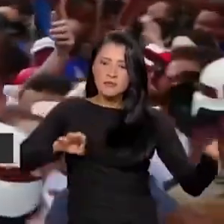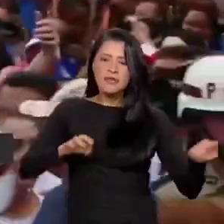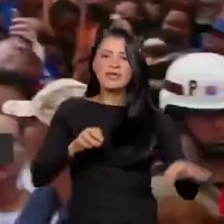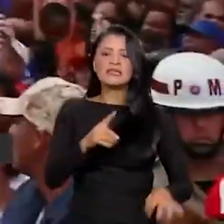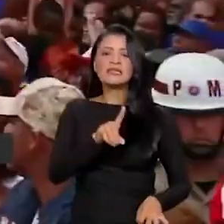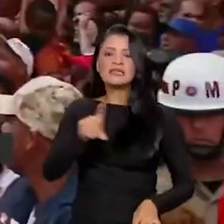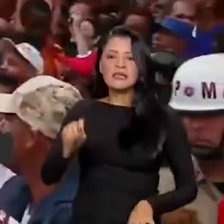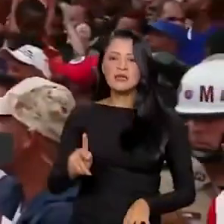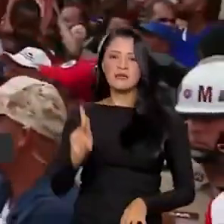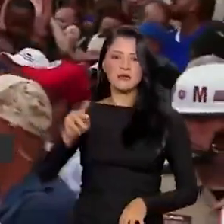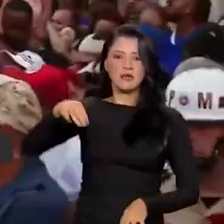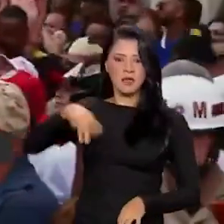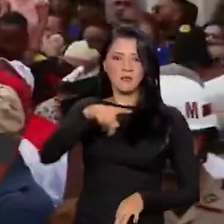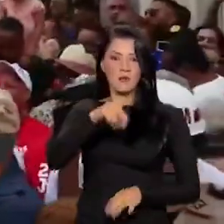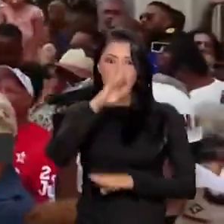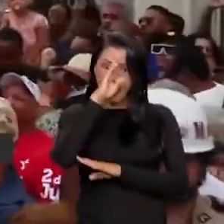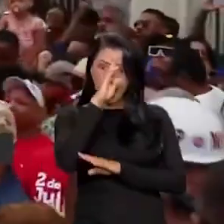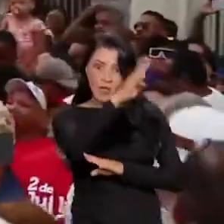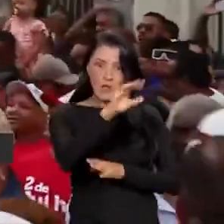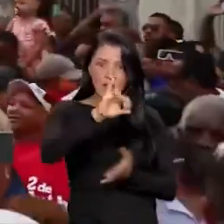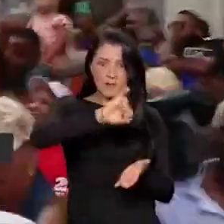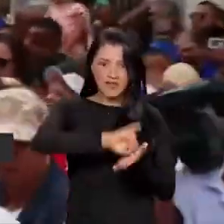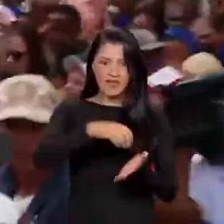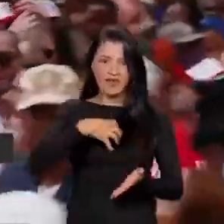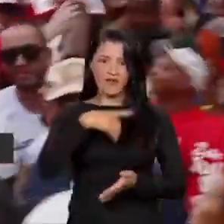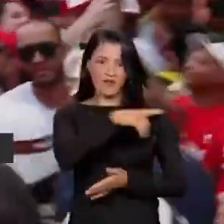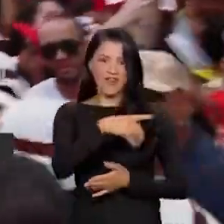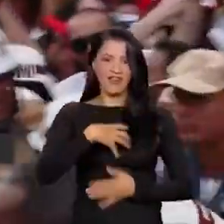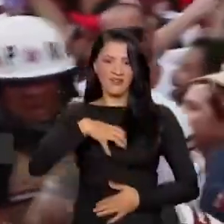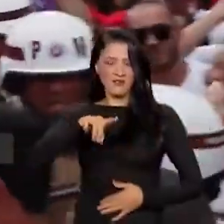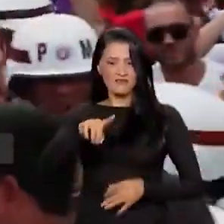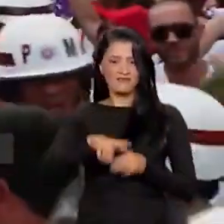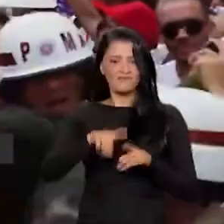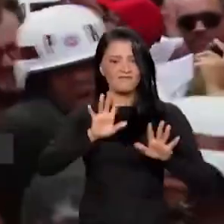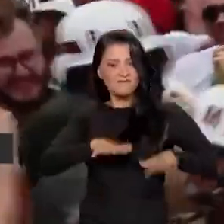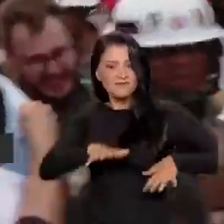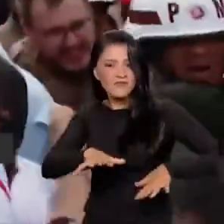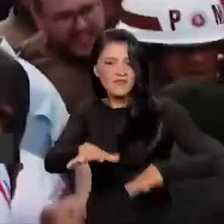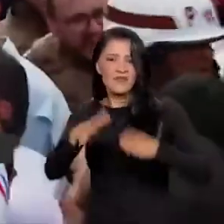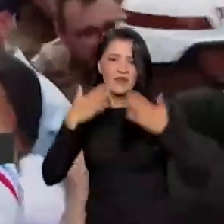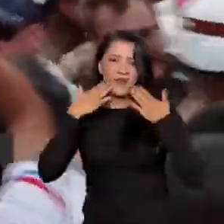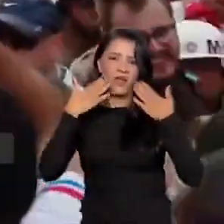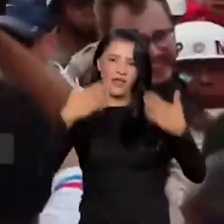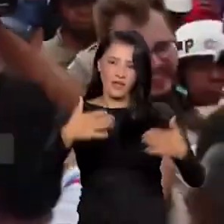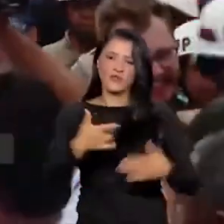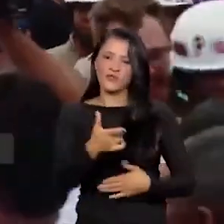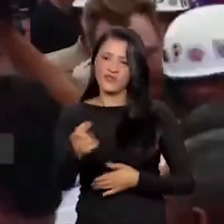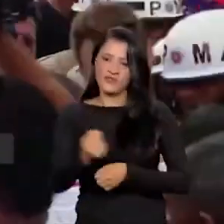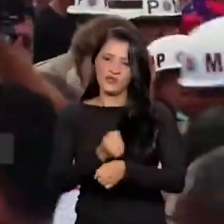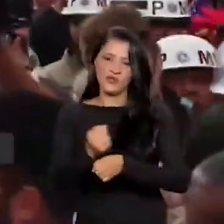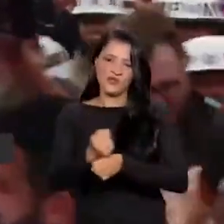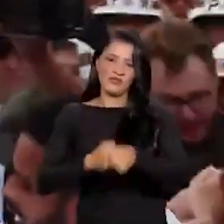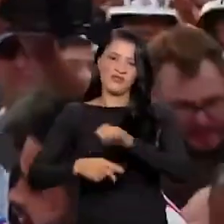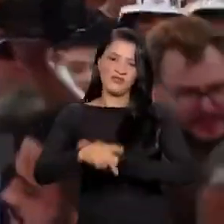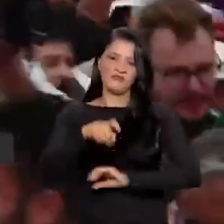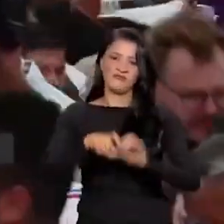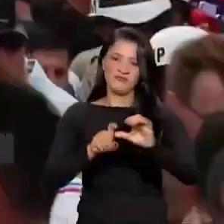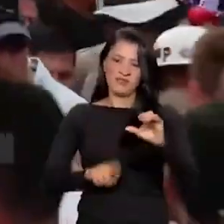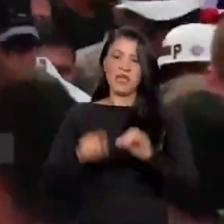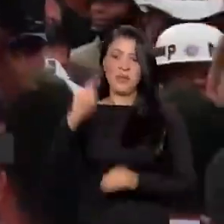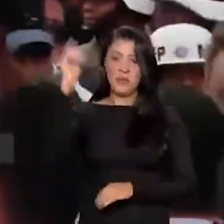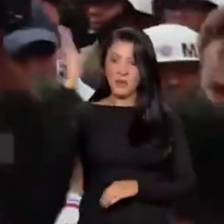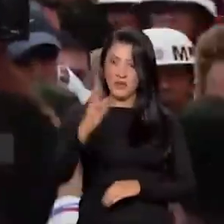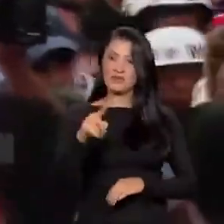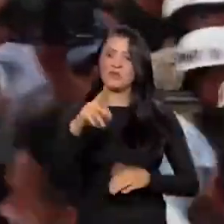capital baiana, para o desfile de celebração do bicentenário da independência do Brasil na